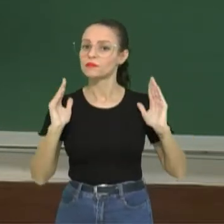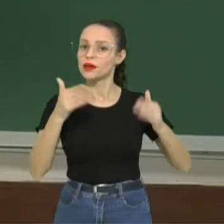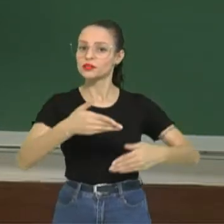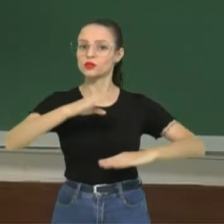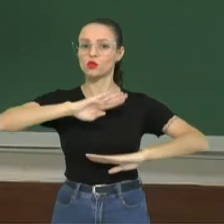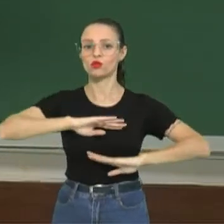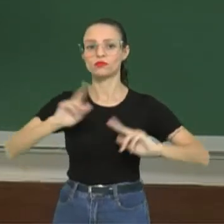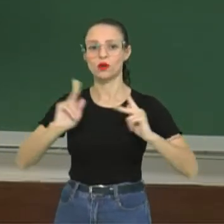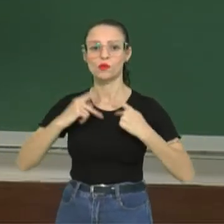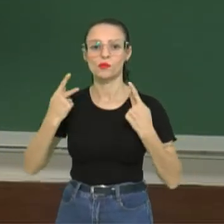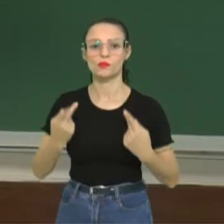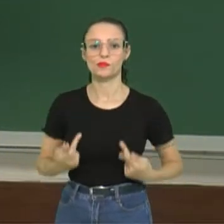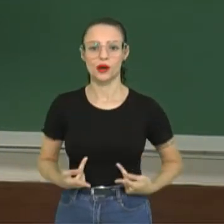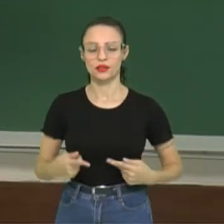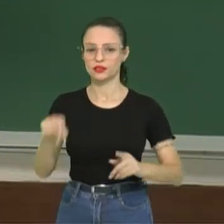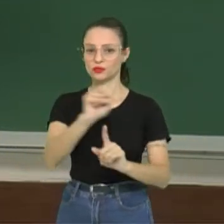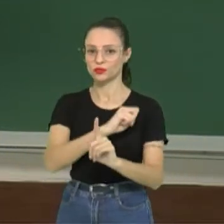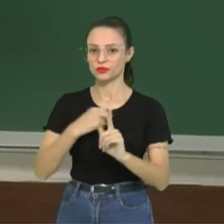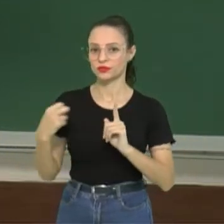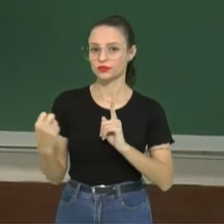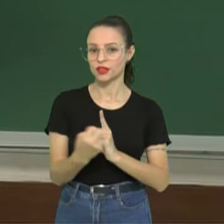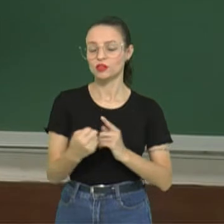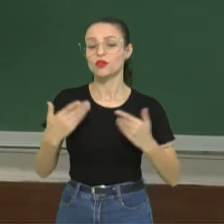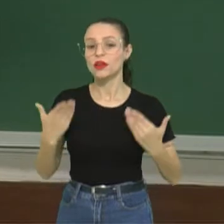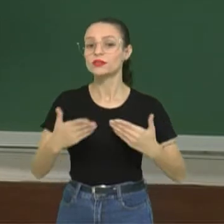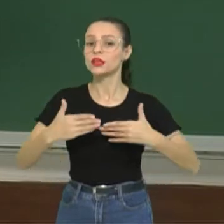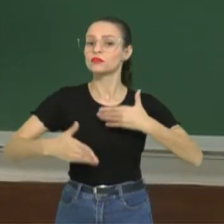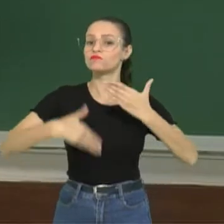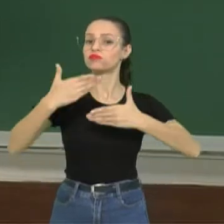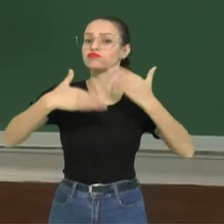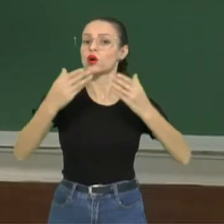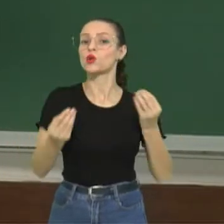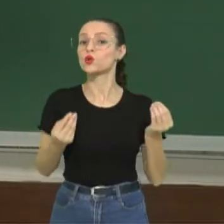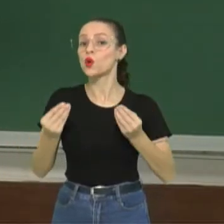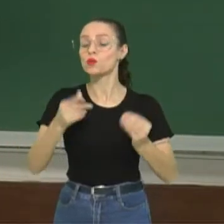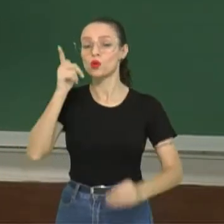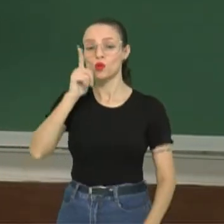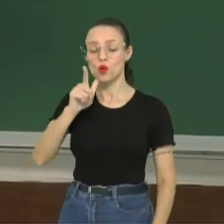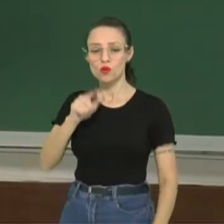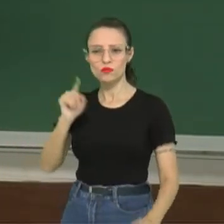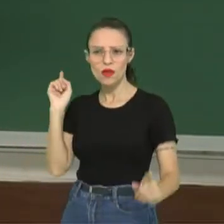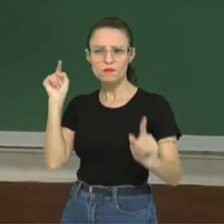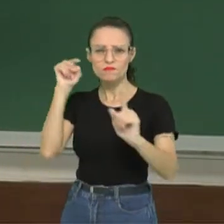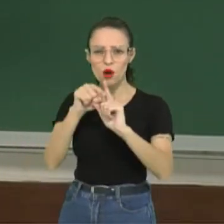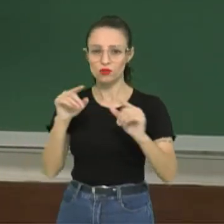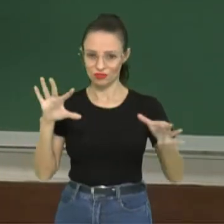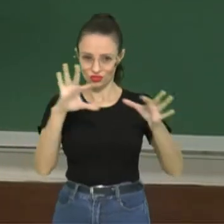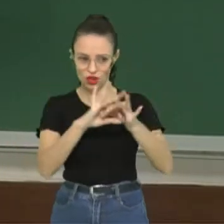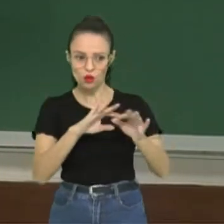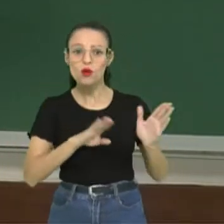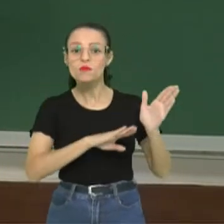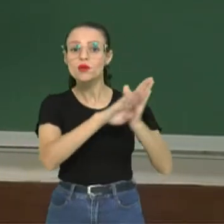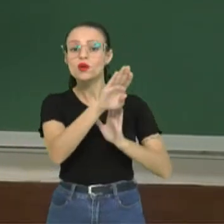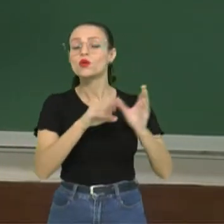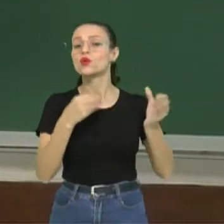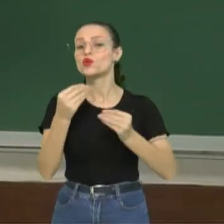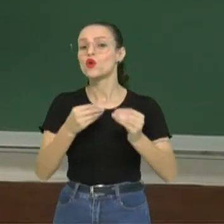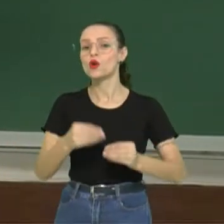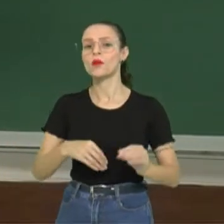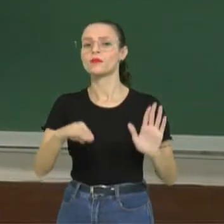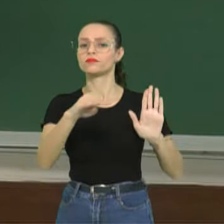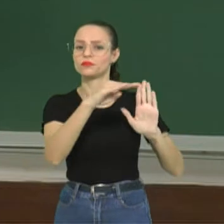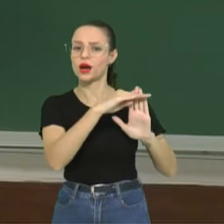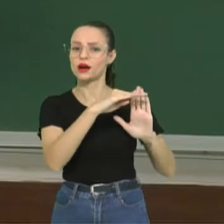condição humana para a sociedade esse Progresso ele alcançado de acordo com os progressistas a partir de